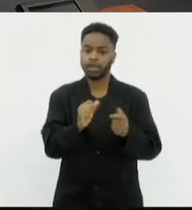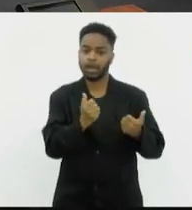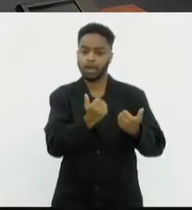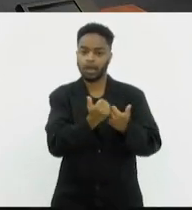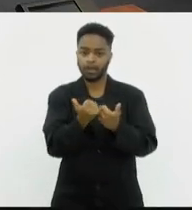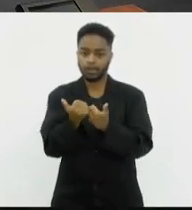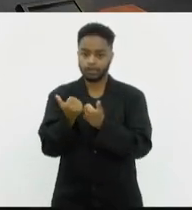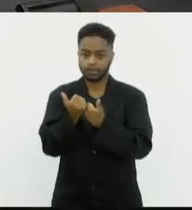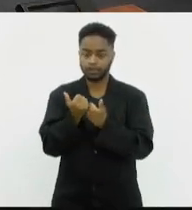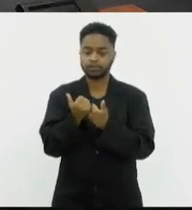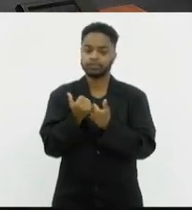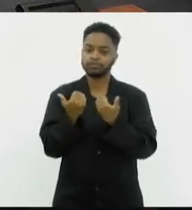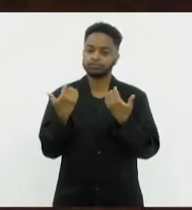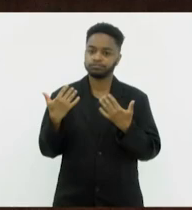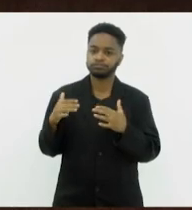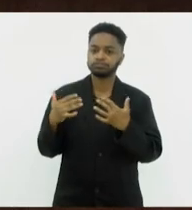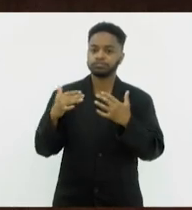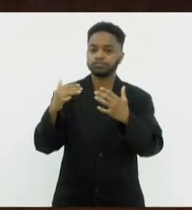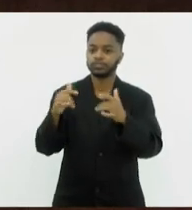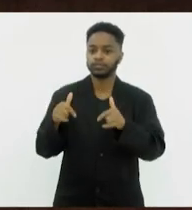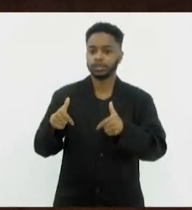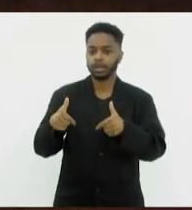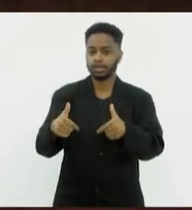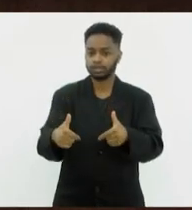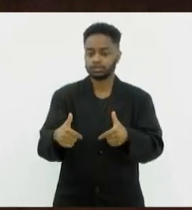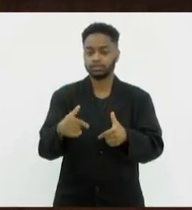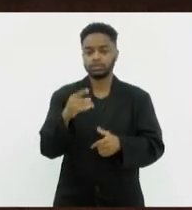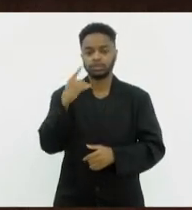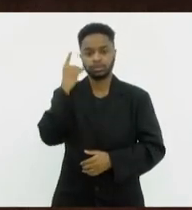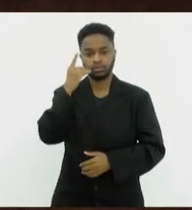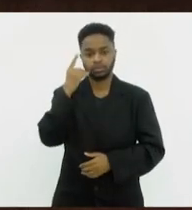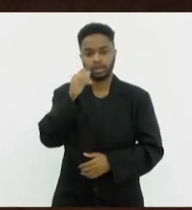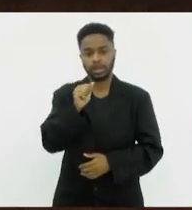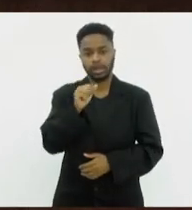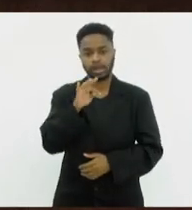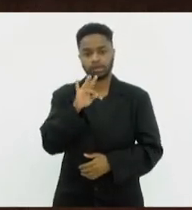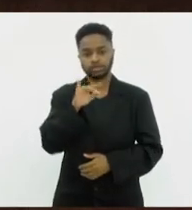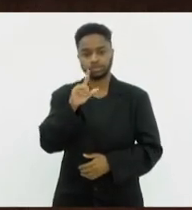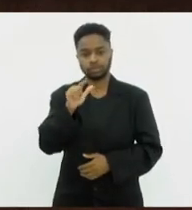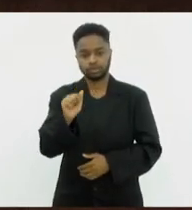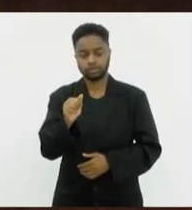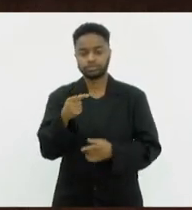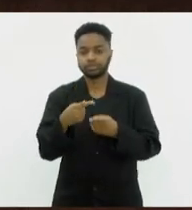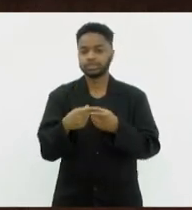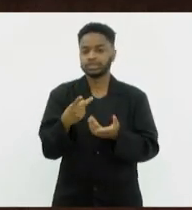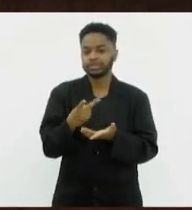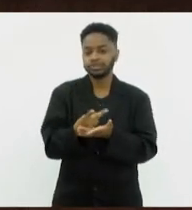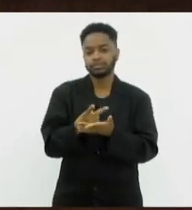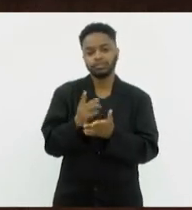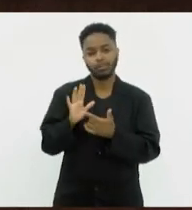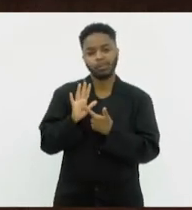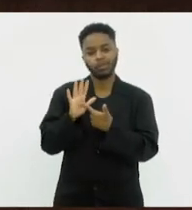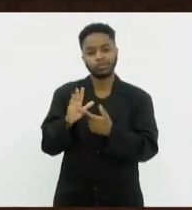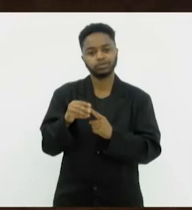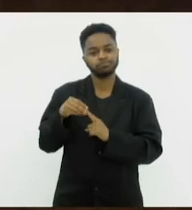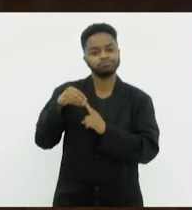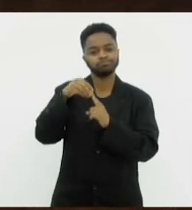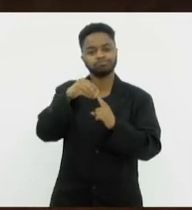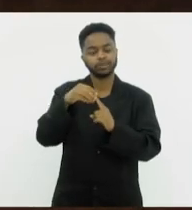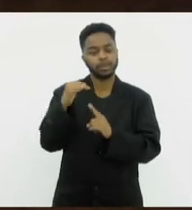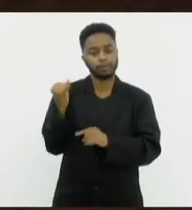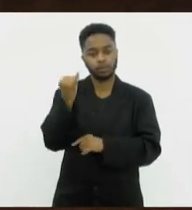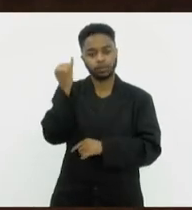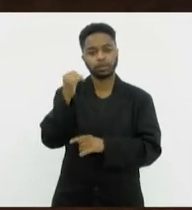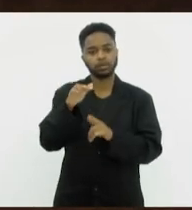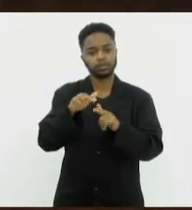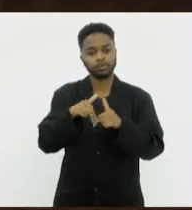aqui, elogiando a iniciativa do deputado Átila Nunes, que sempre se destacou, através de seu